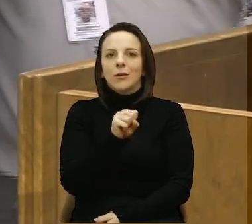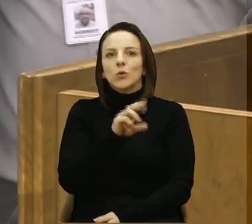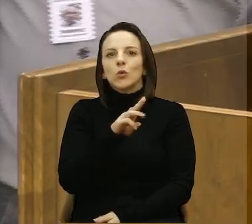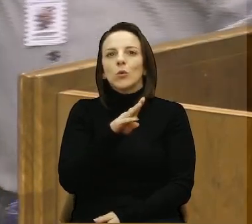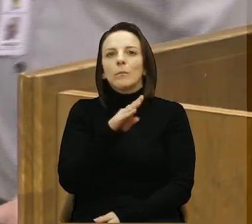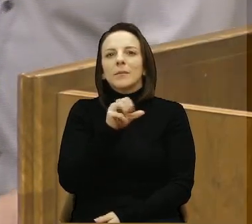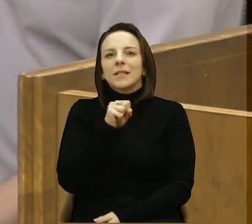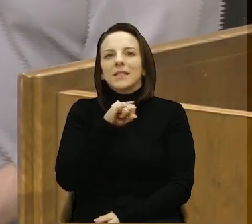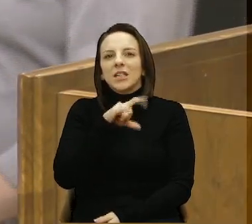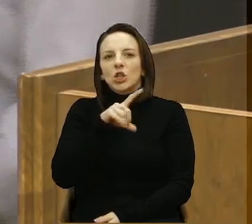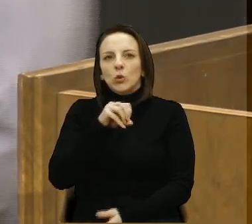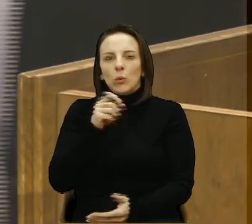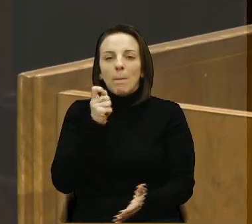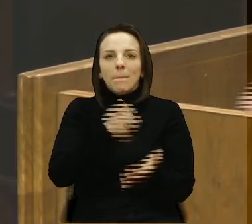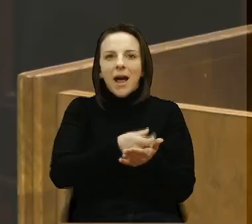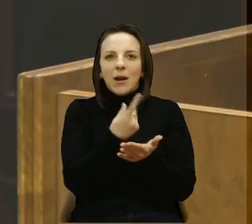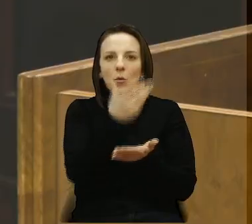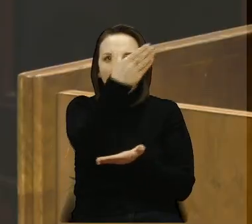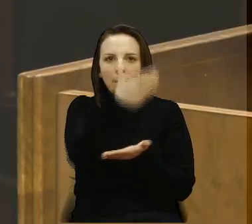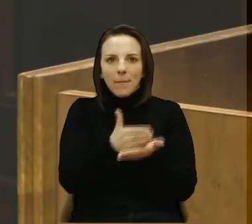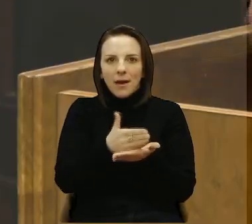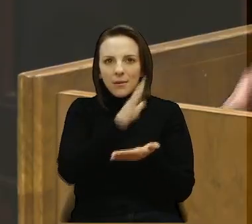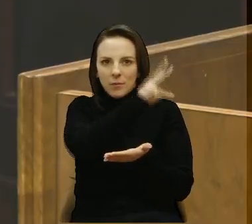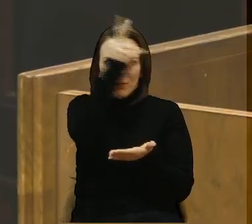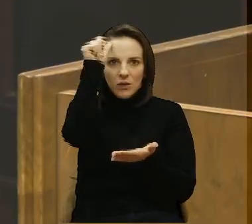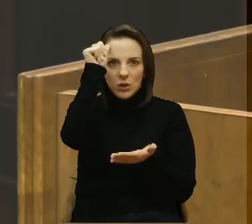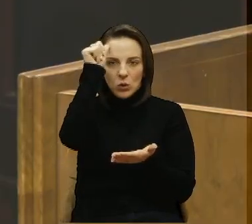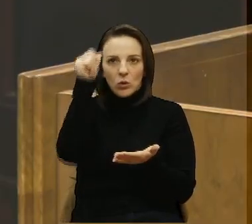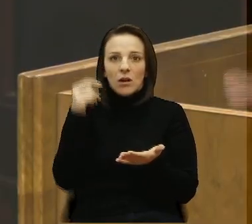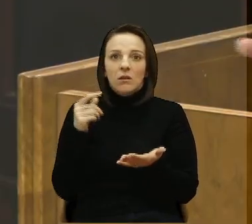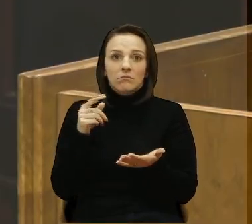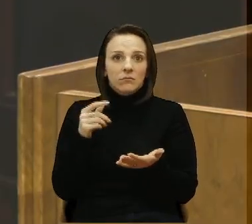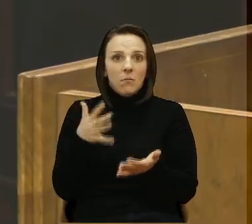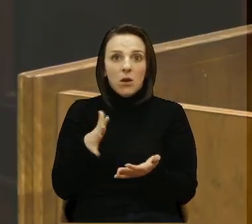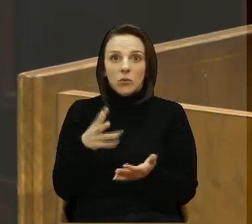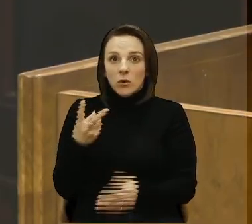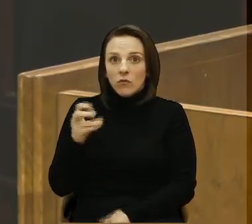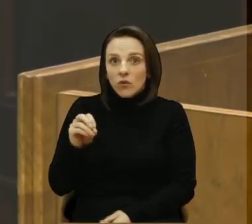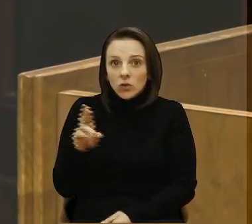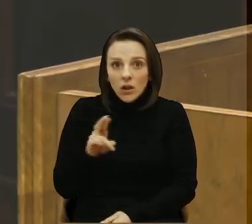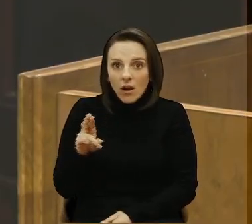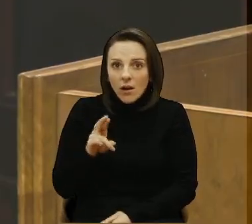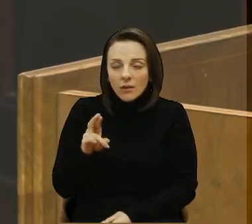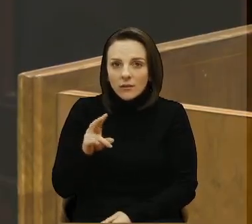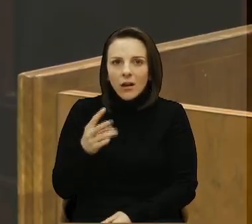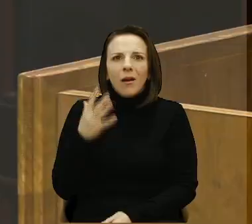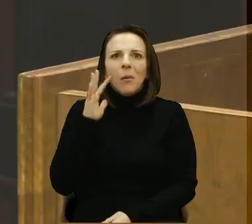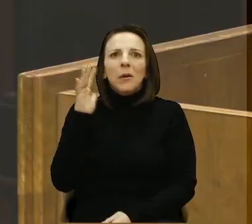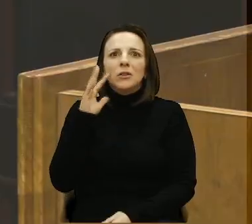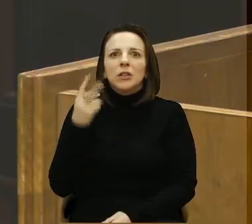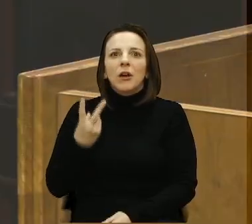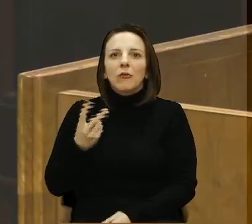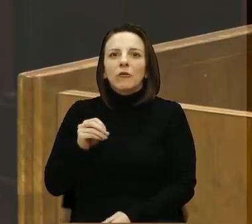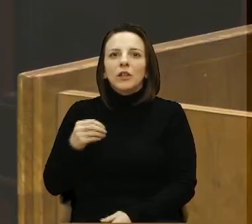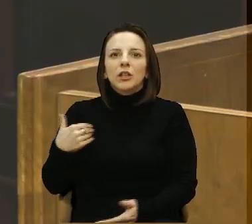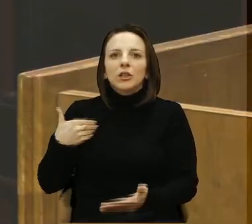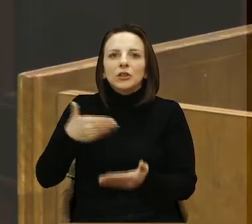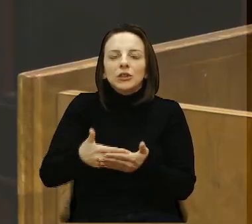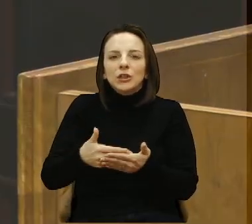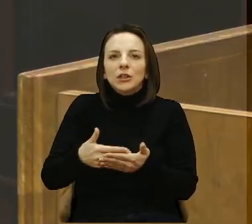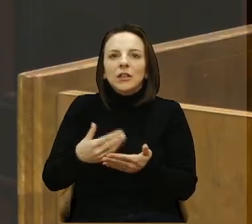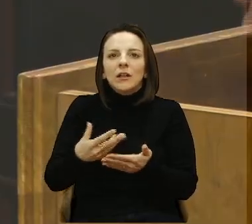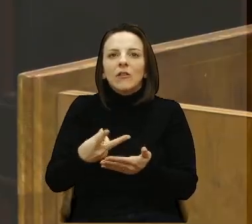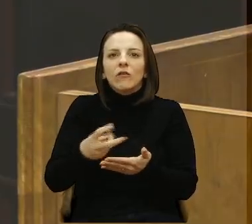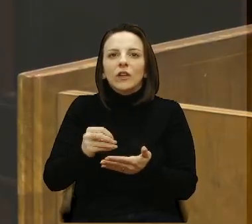torno de R$20. Tá? Então, 20 para vir, 20 para voltar. Aí eu faço uma pergunta, imagina se um rapaz, uma